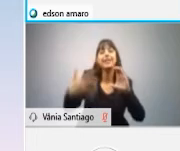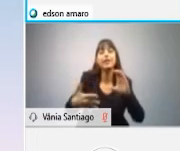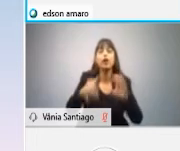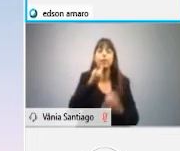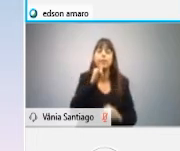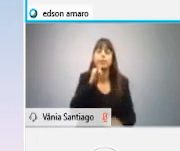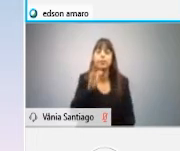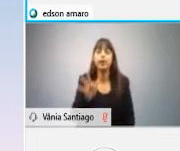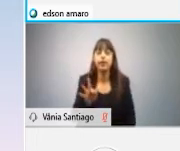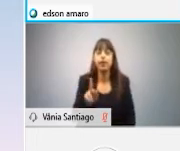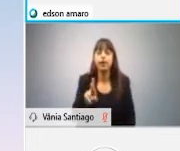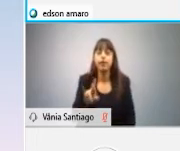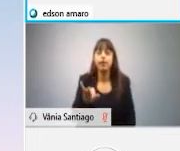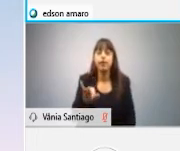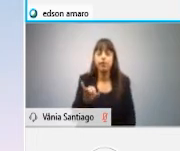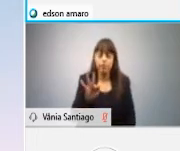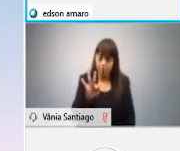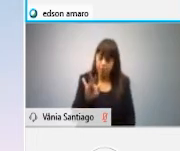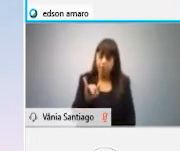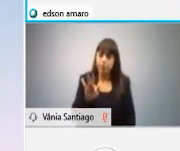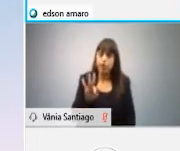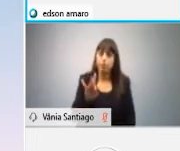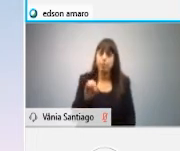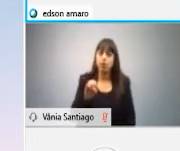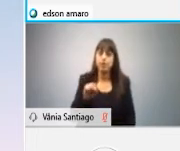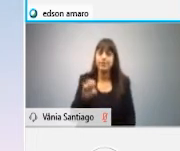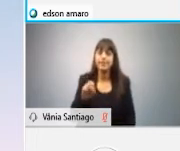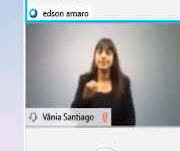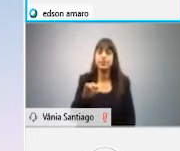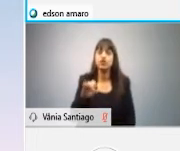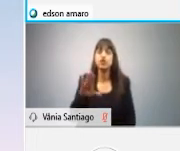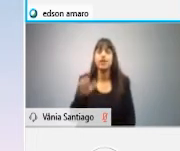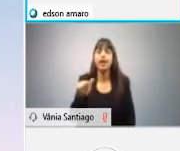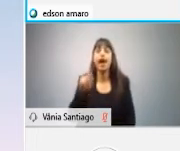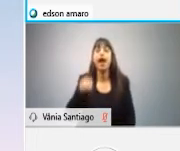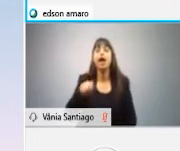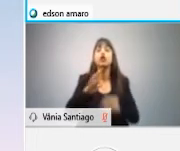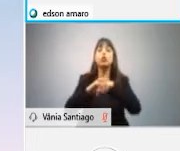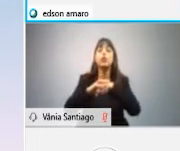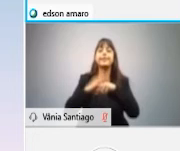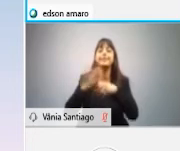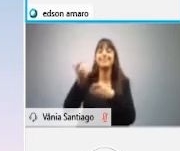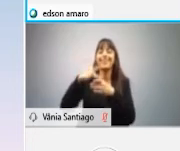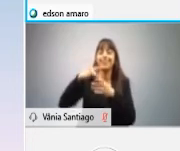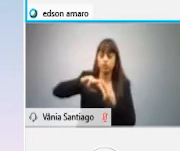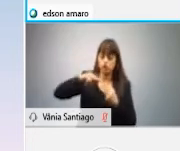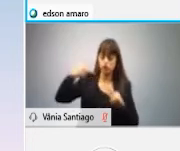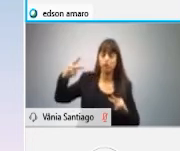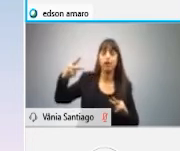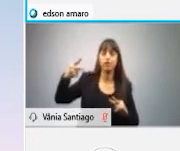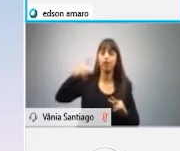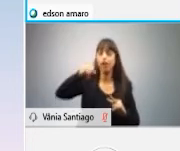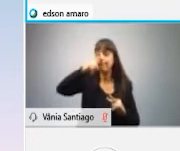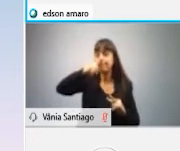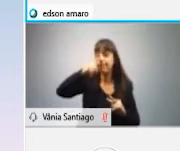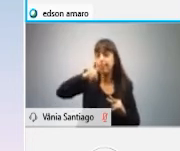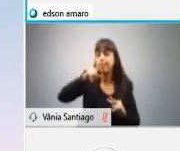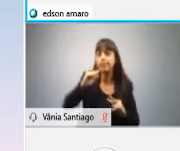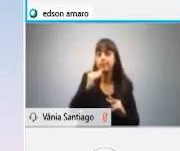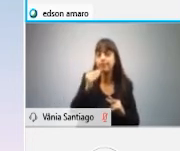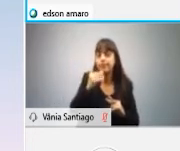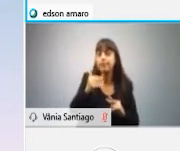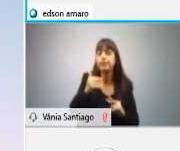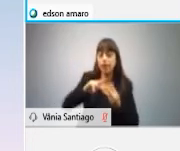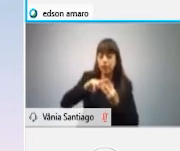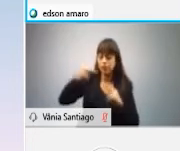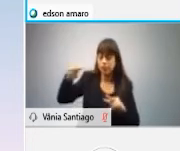cística, uma doença. Fibrose cística é uma das doenças onde a gente tem defeitos genéticos que levam a uma alteração